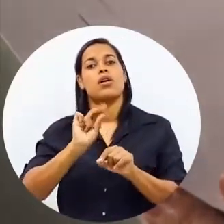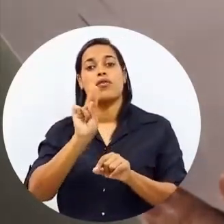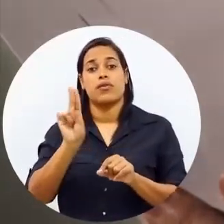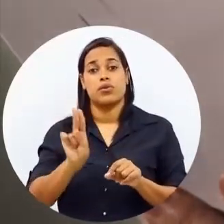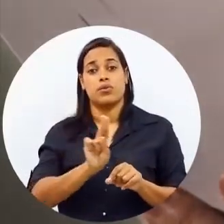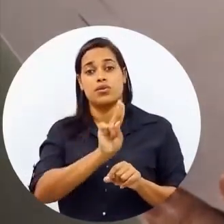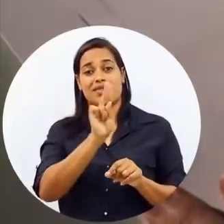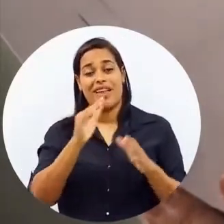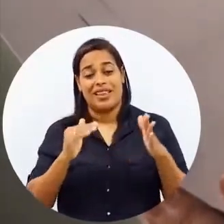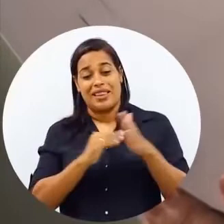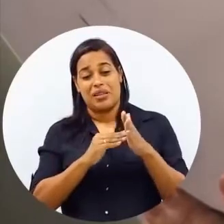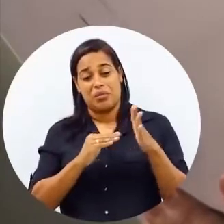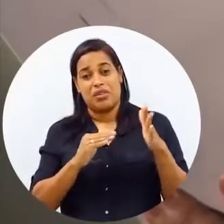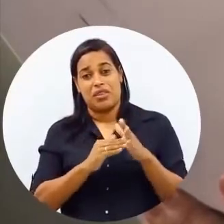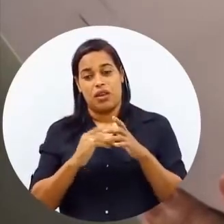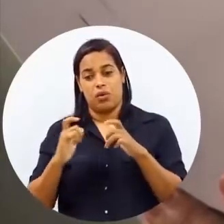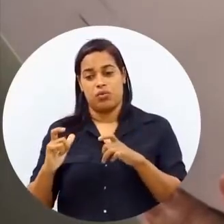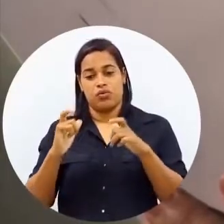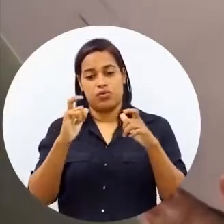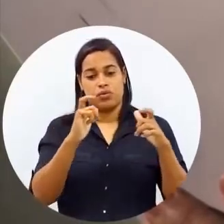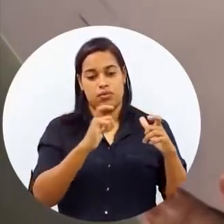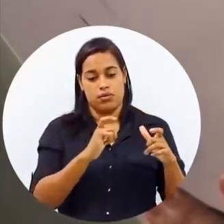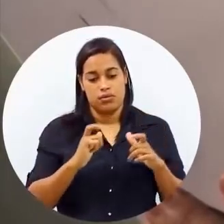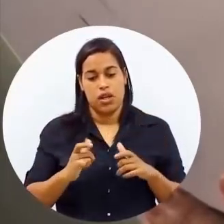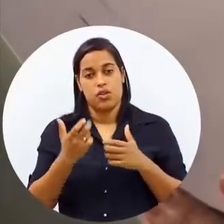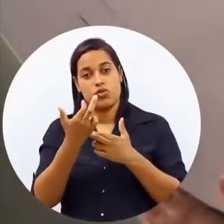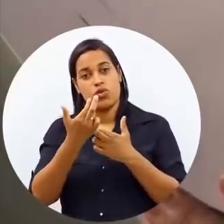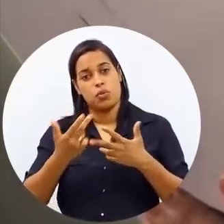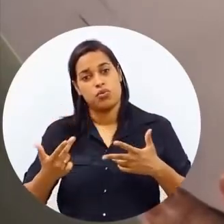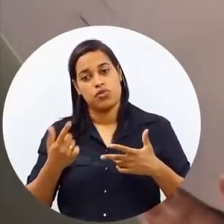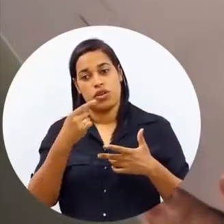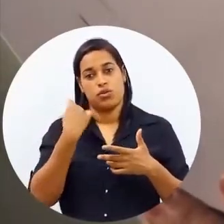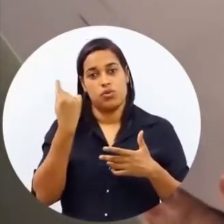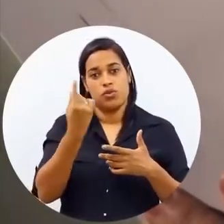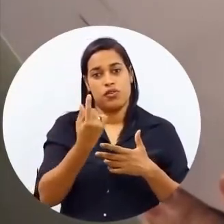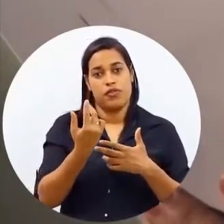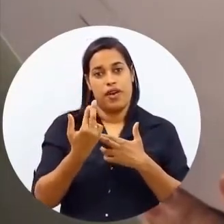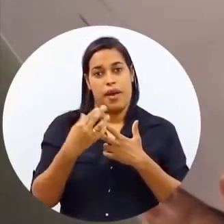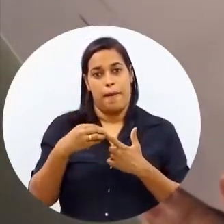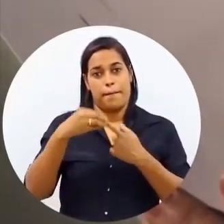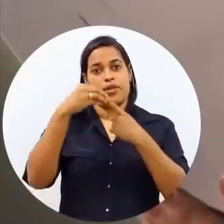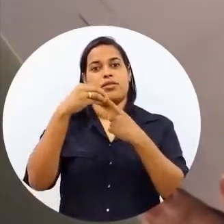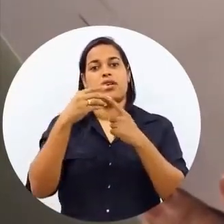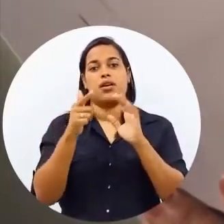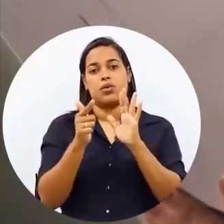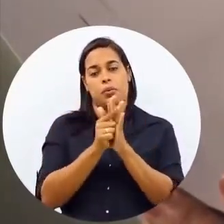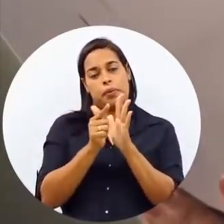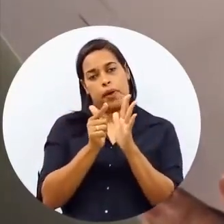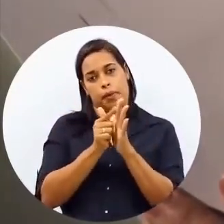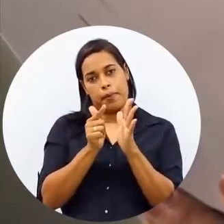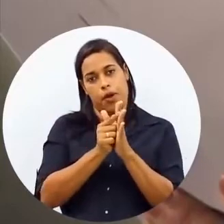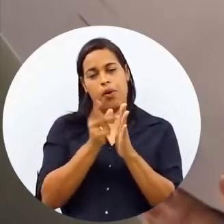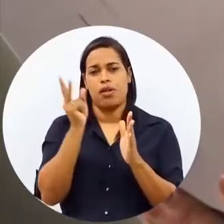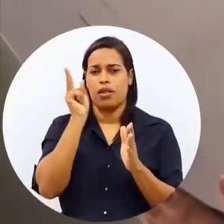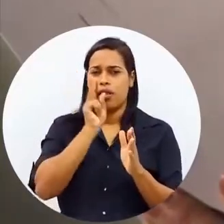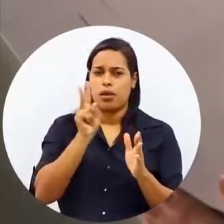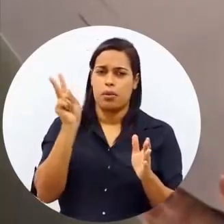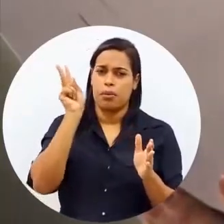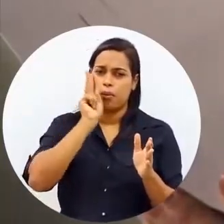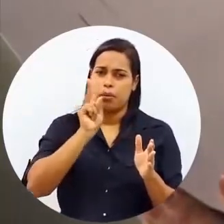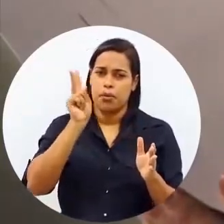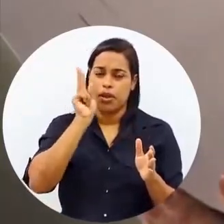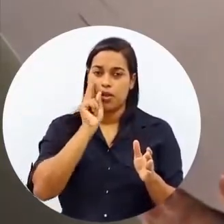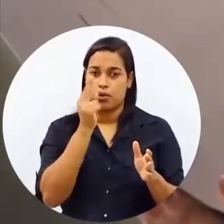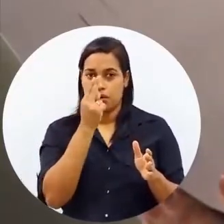para delimitar o espaço do objeto que a gente vai representar na folha de papel. Lembrando